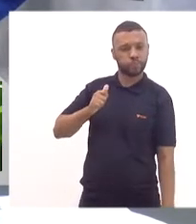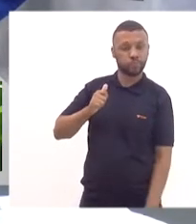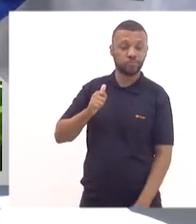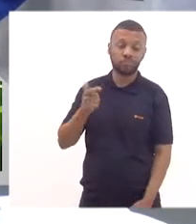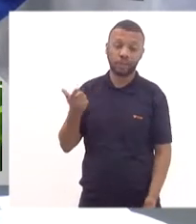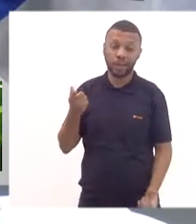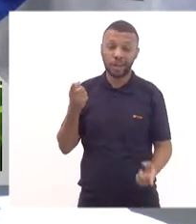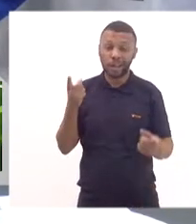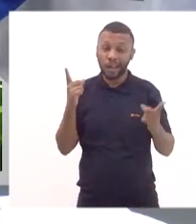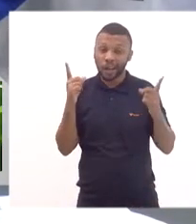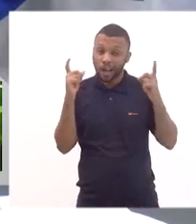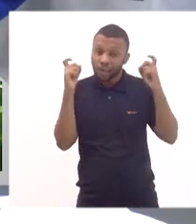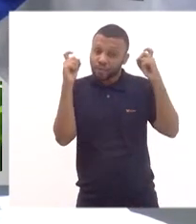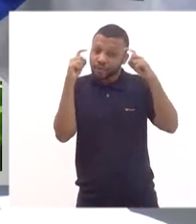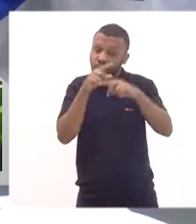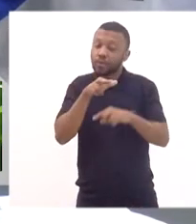raridade.